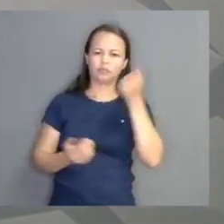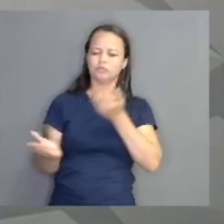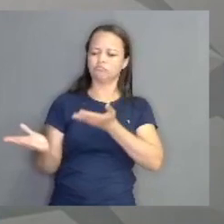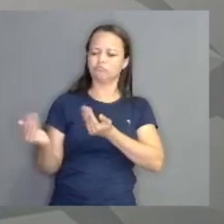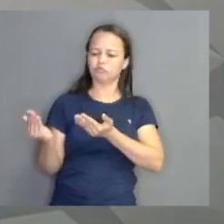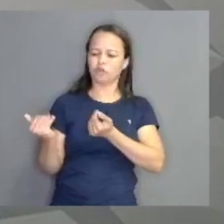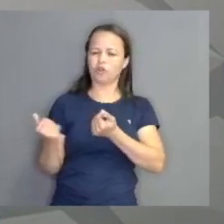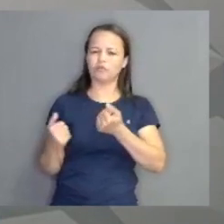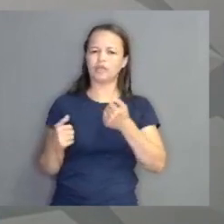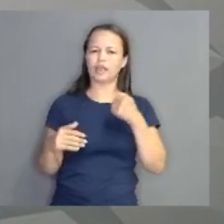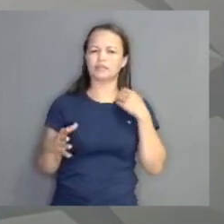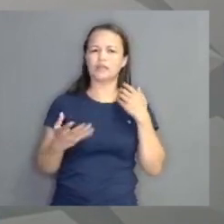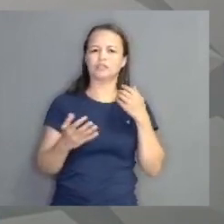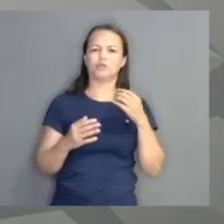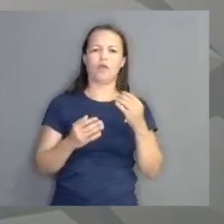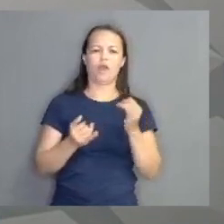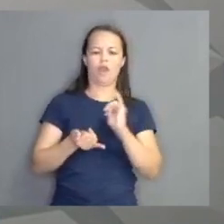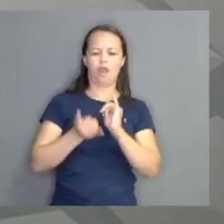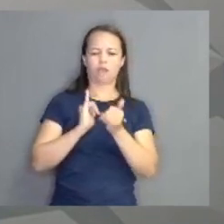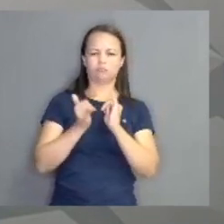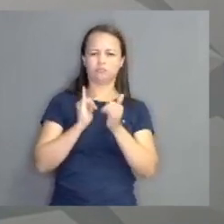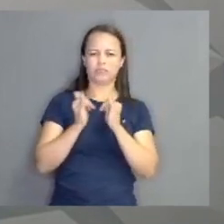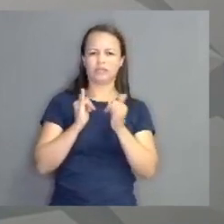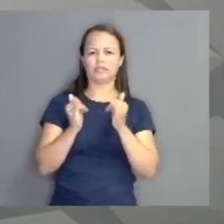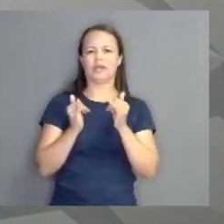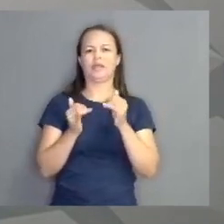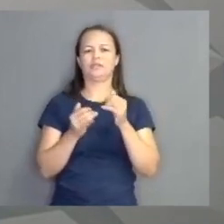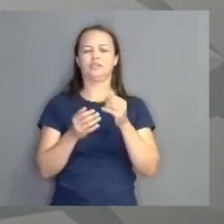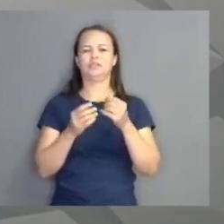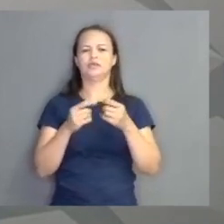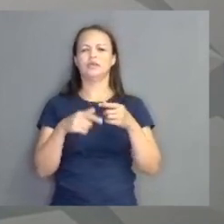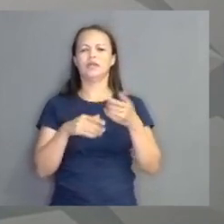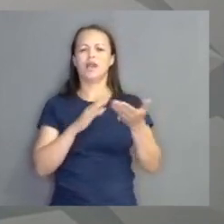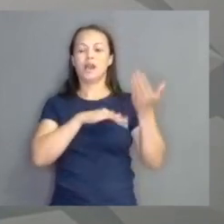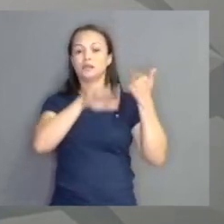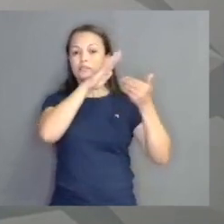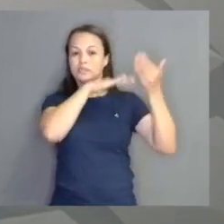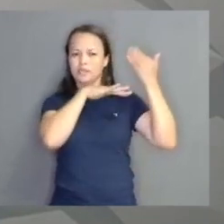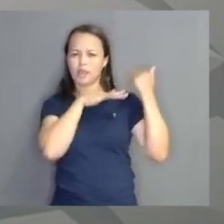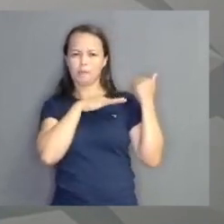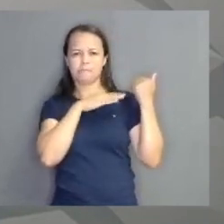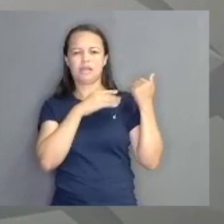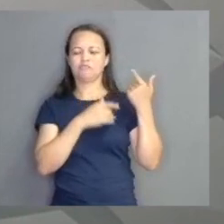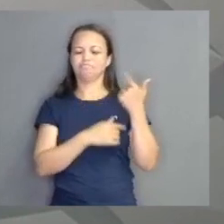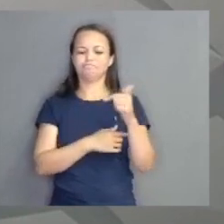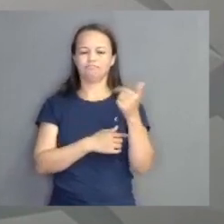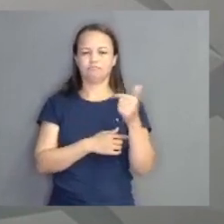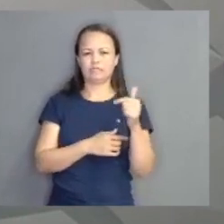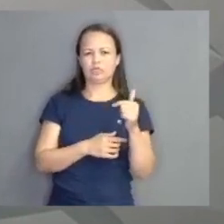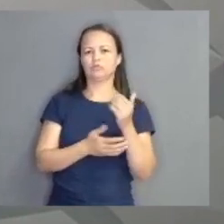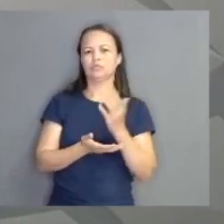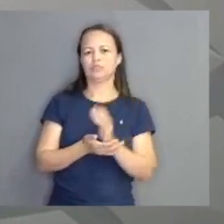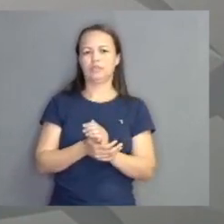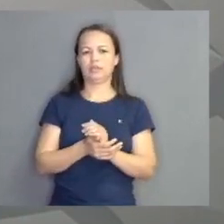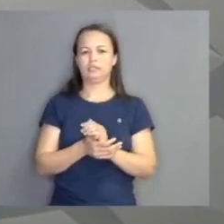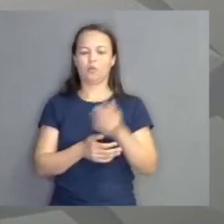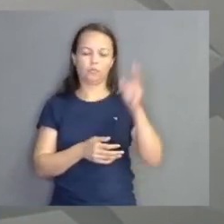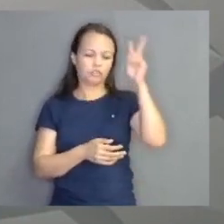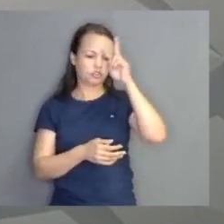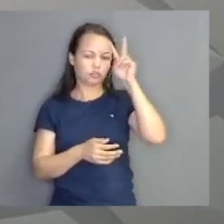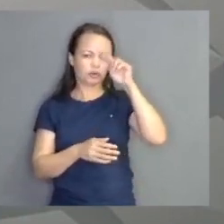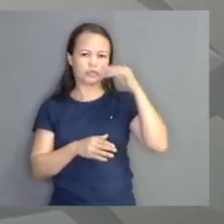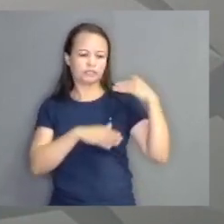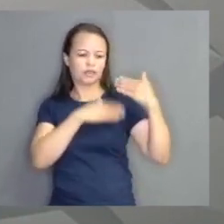têm acesso a informações que há décadas anteriores não tinham. Então a história é isso. Ela muda todos os aspectos.